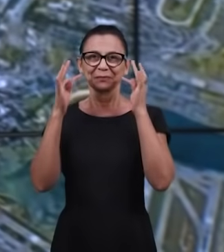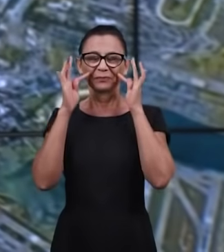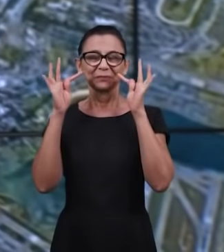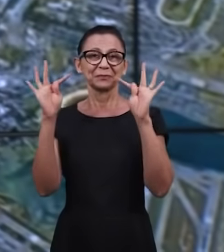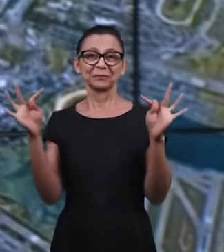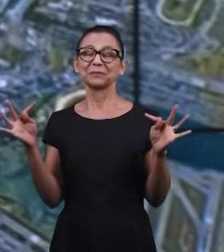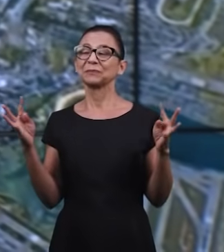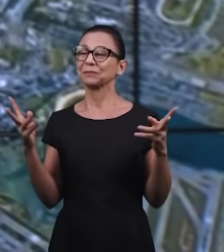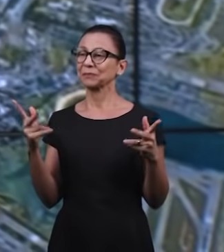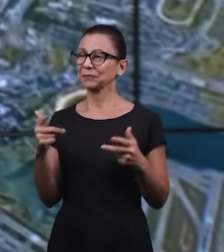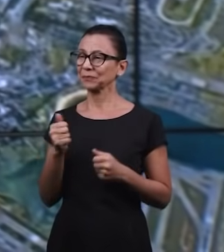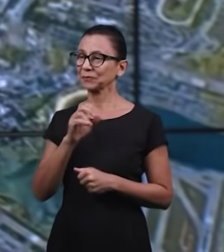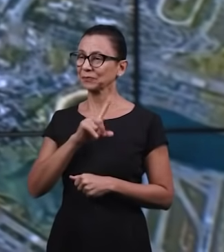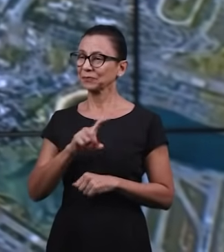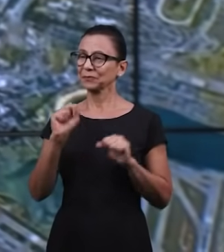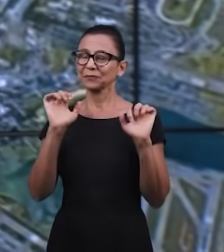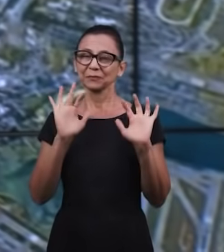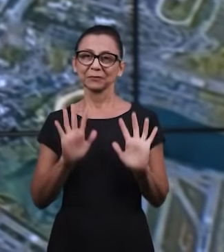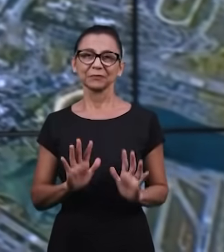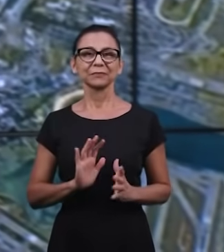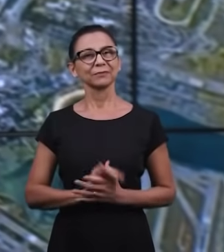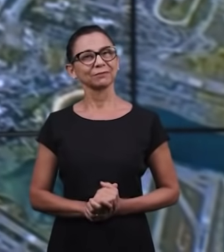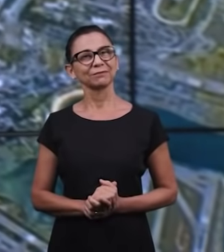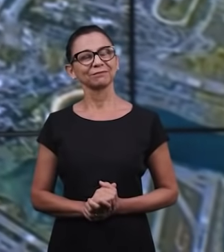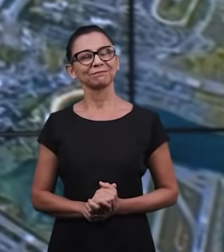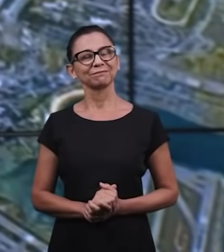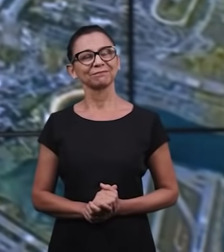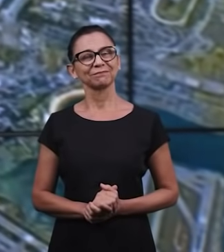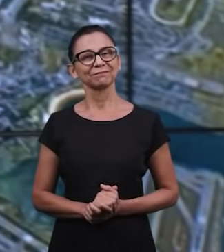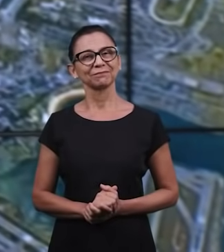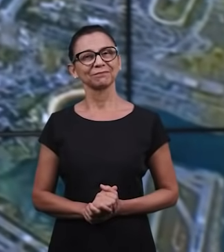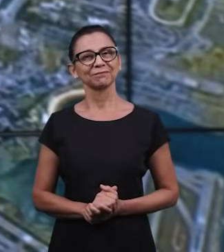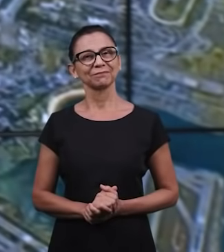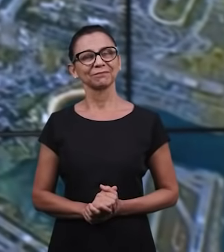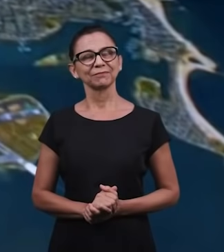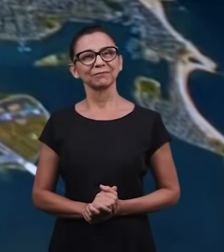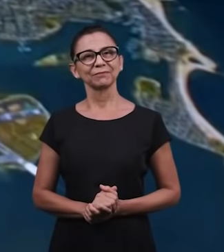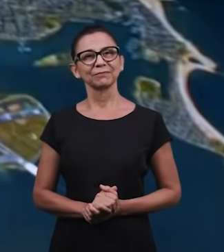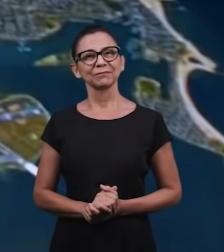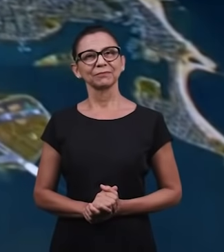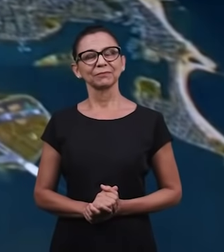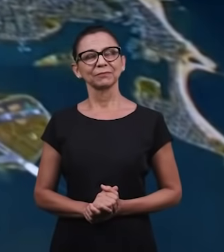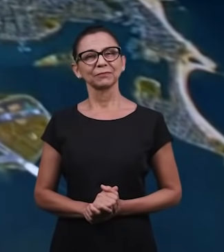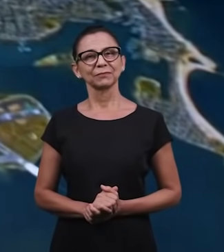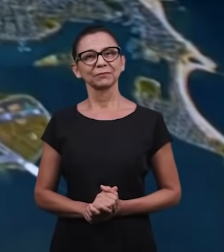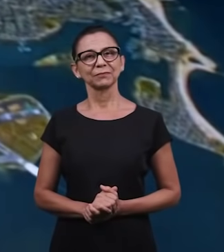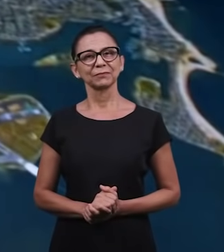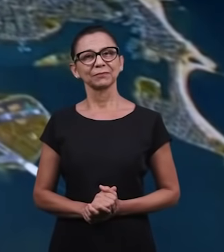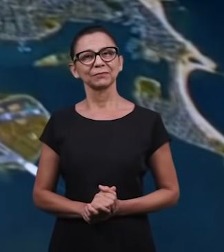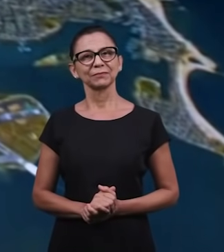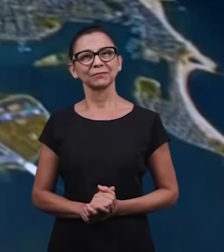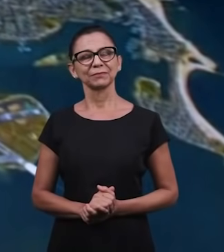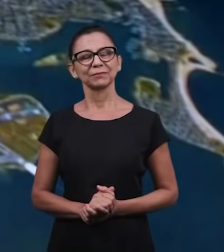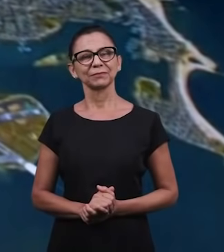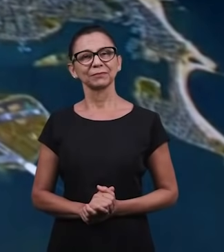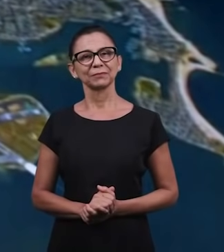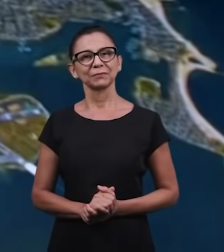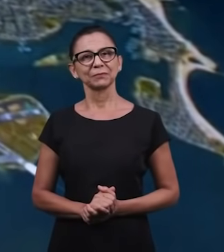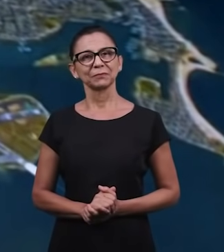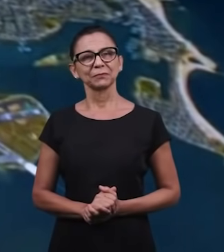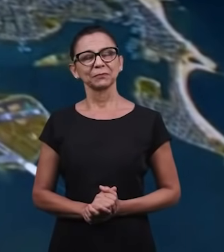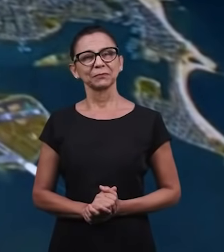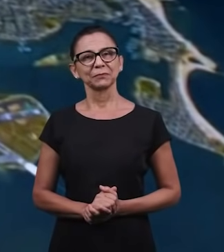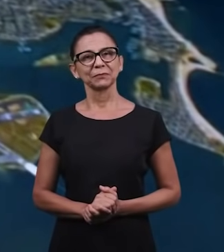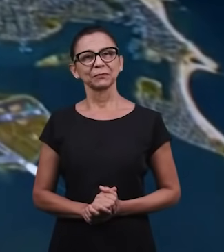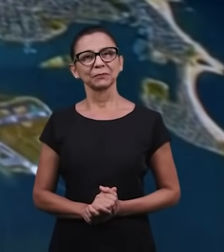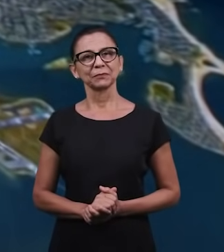por esse testemunho, irmã Fernanda. Que Deus abençoe grandemente a irmã. Glória a Jesus. Amém, irmãos? Agora nós iremos sair